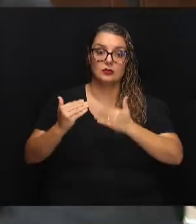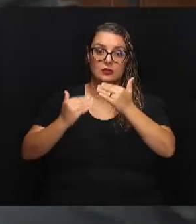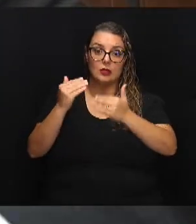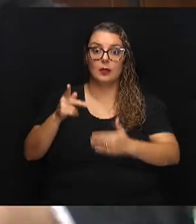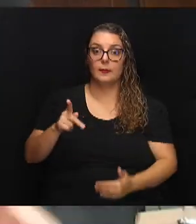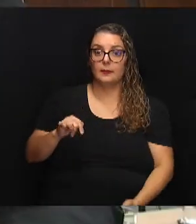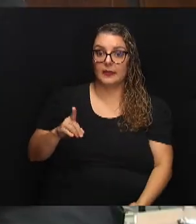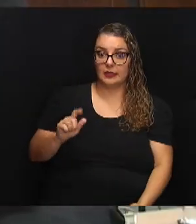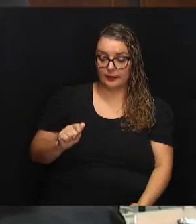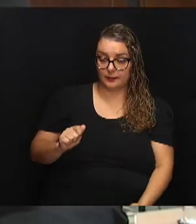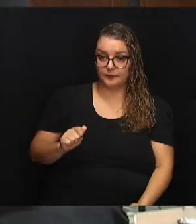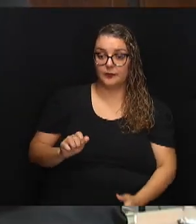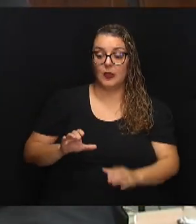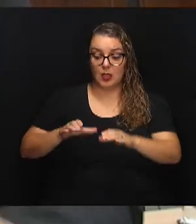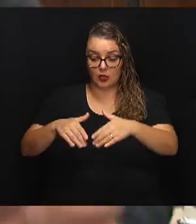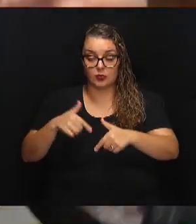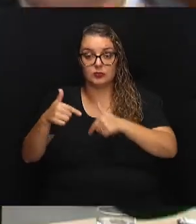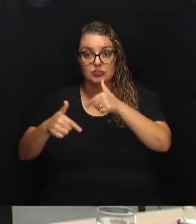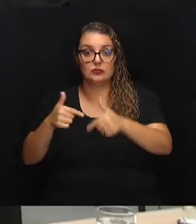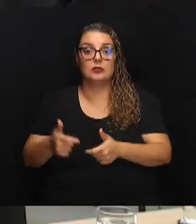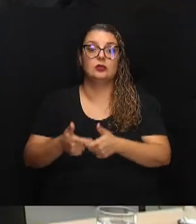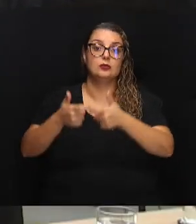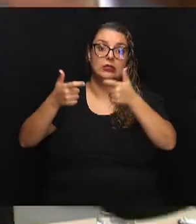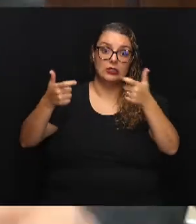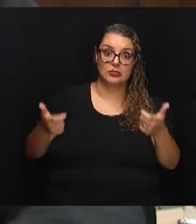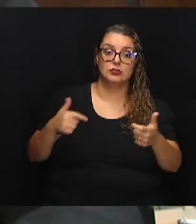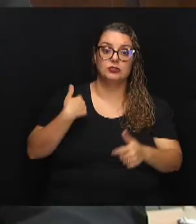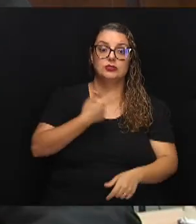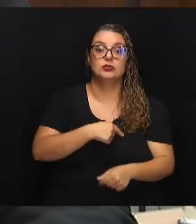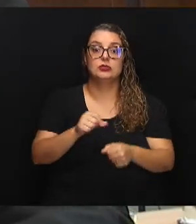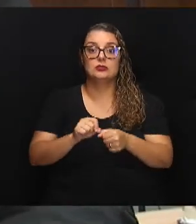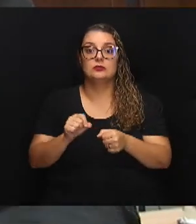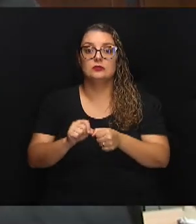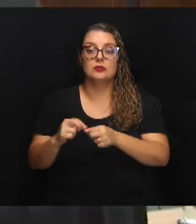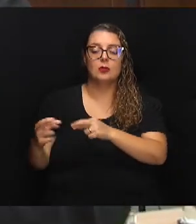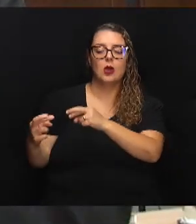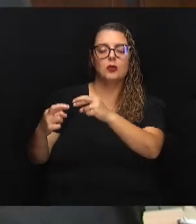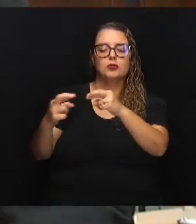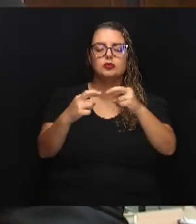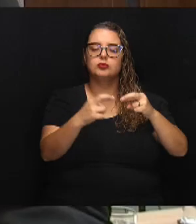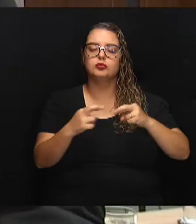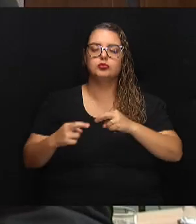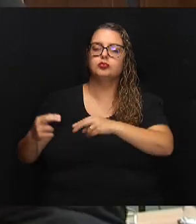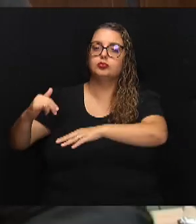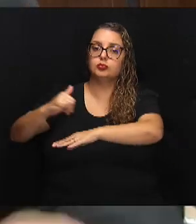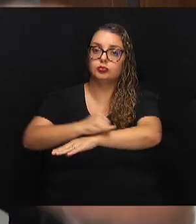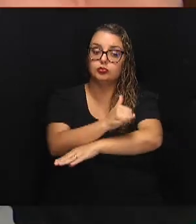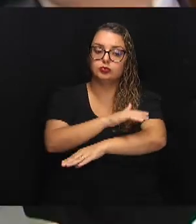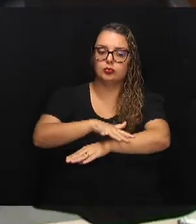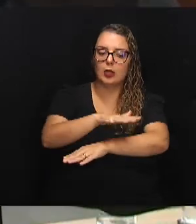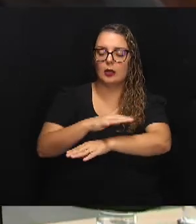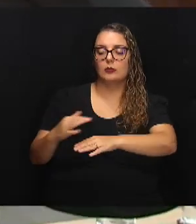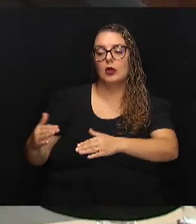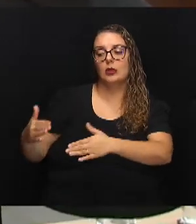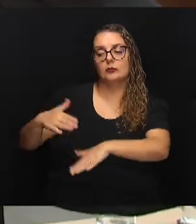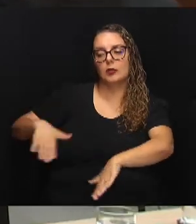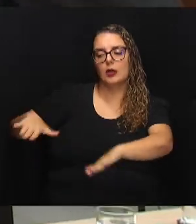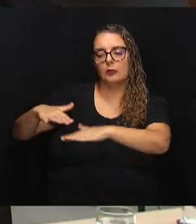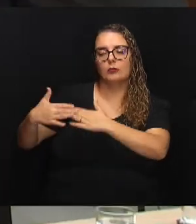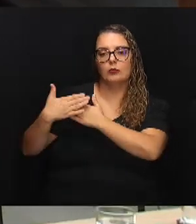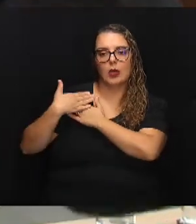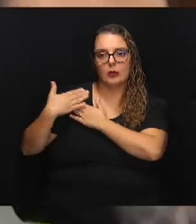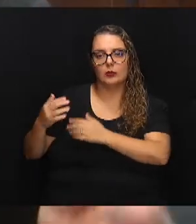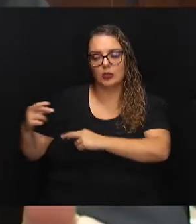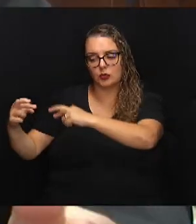PIDA. É um grupo de trabalho muito grande, que nós vamos fazer um raio-x do aeroporto de Viracopos e dos Amarais, vamos fazer um planejamento para